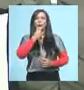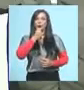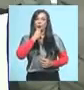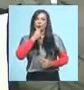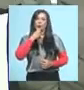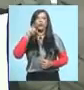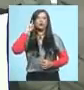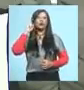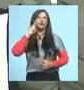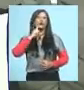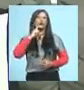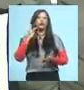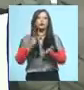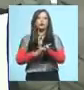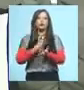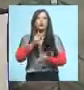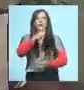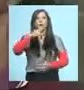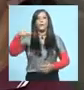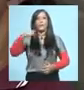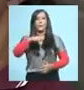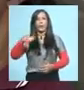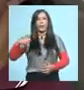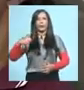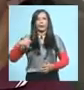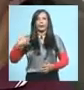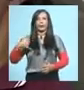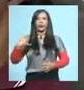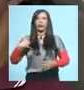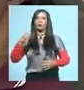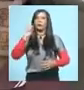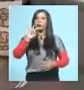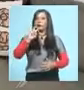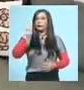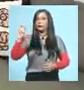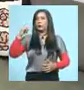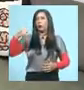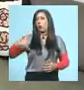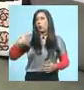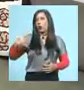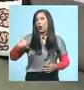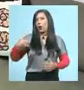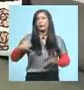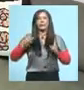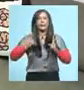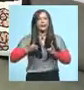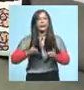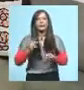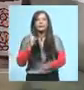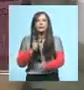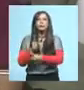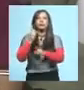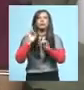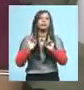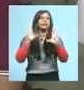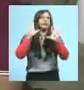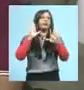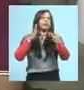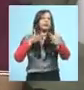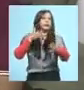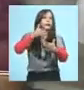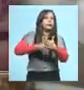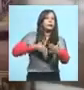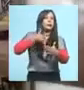surdez profunda quando tinha poucos meses de idade. Ao longo dos seus 55 anos, sempre se deparou com uma barreira